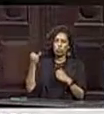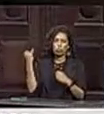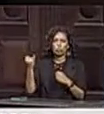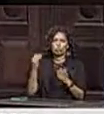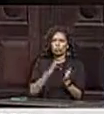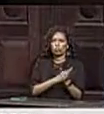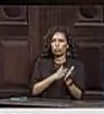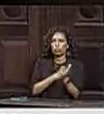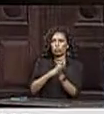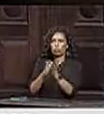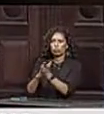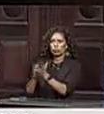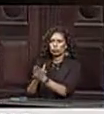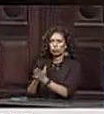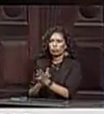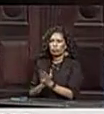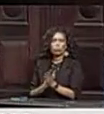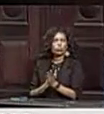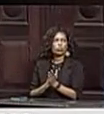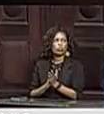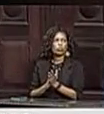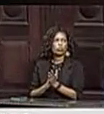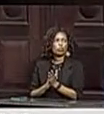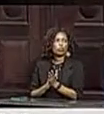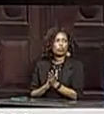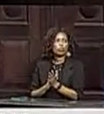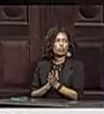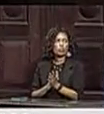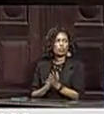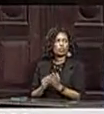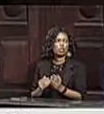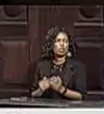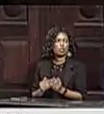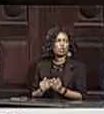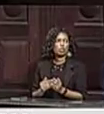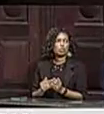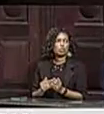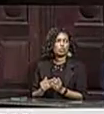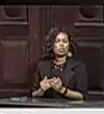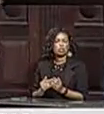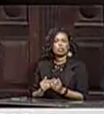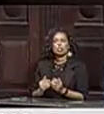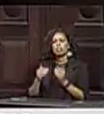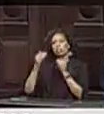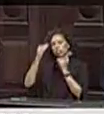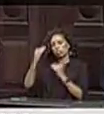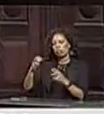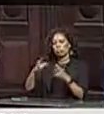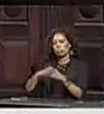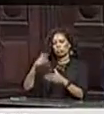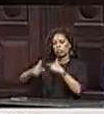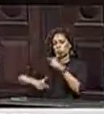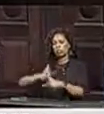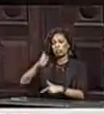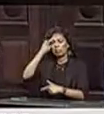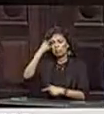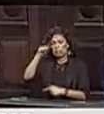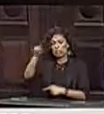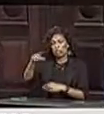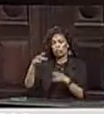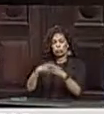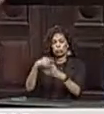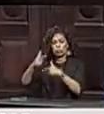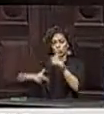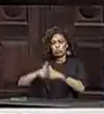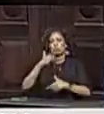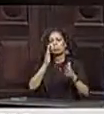já têm convenção, os que são prejudicados, que estão organizados. Vamos tentar de alguma forma criar um mecanismo.